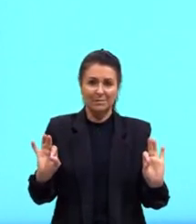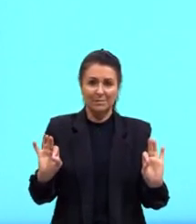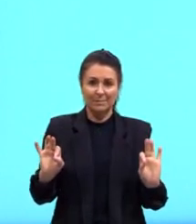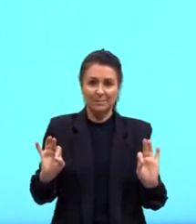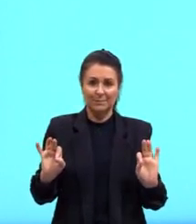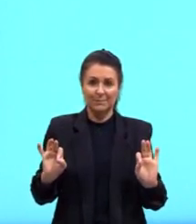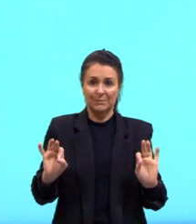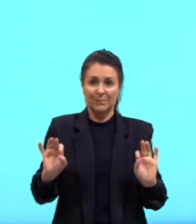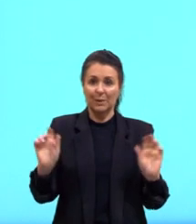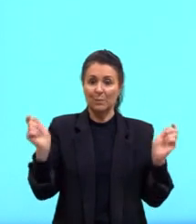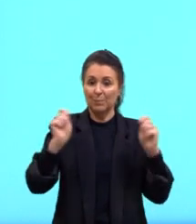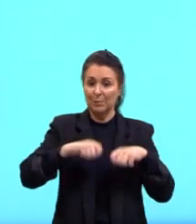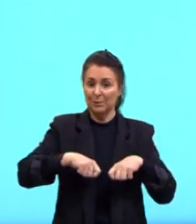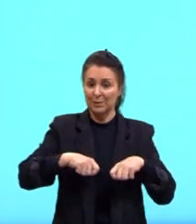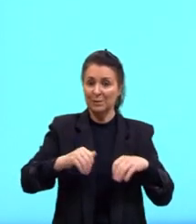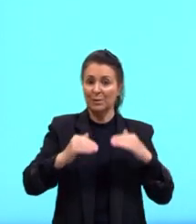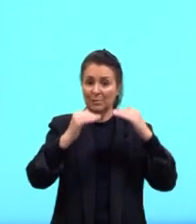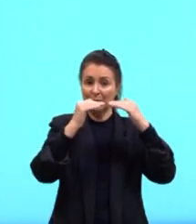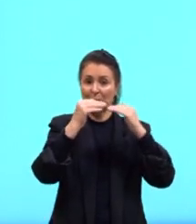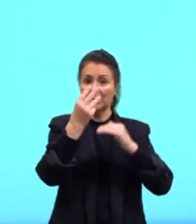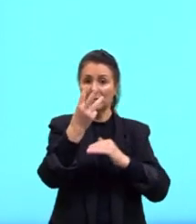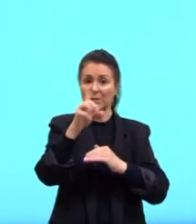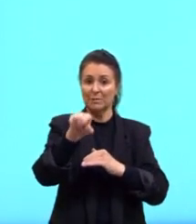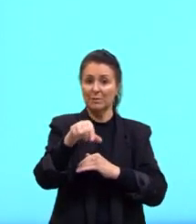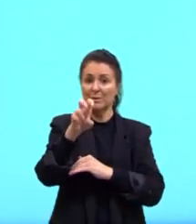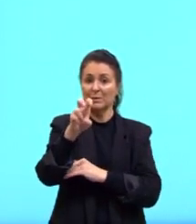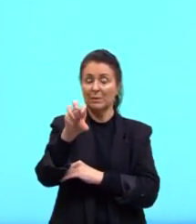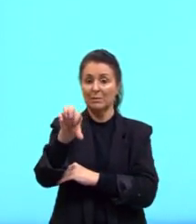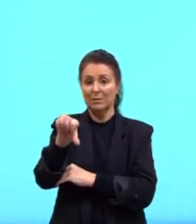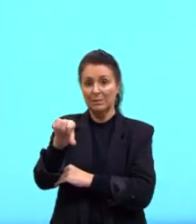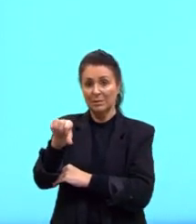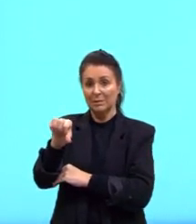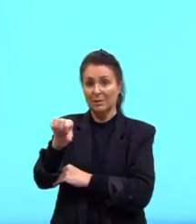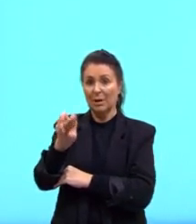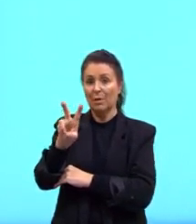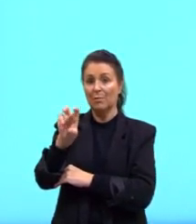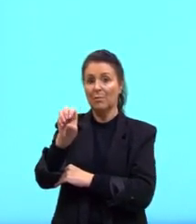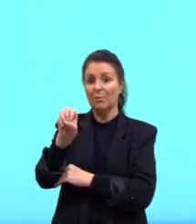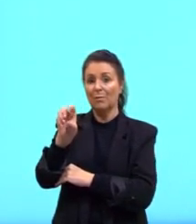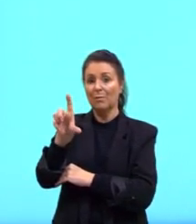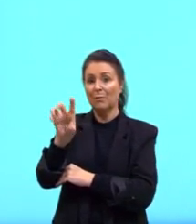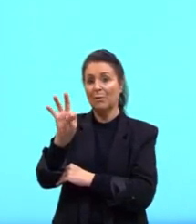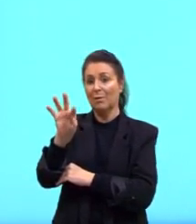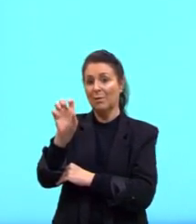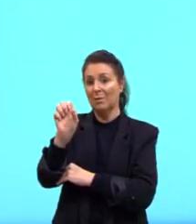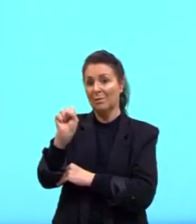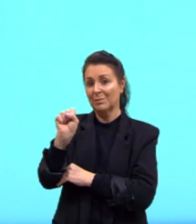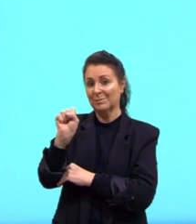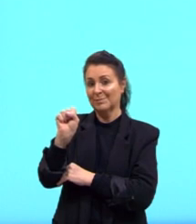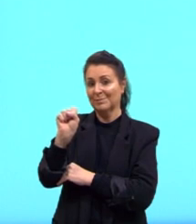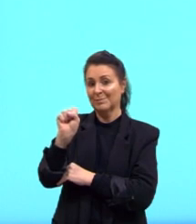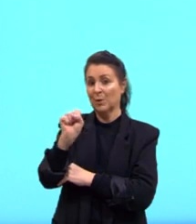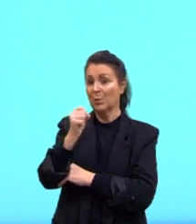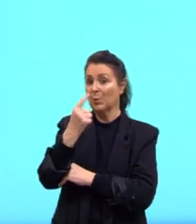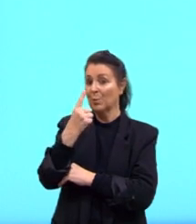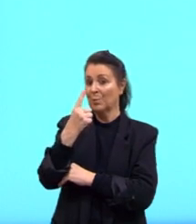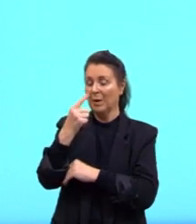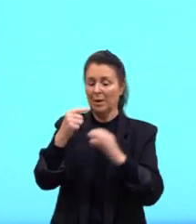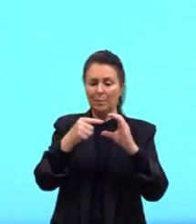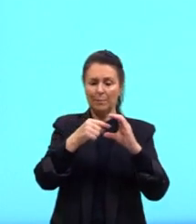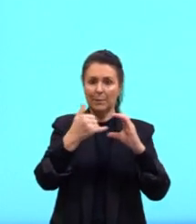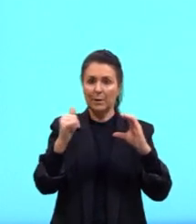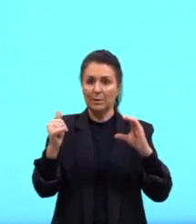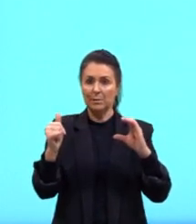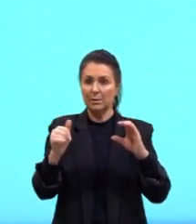ficar com potencial padrão de 3,50 e 9 volts show uma pilha mas